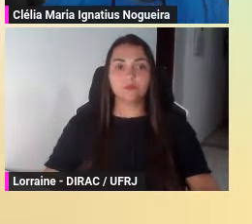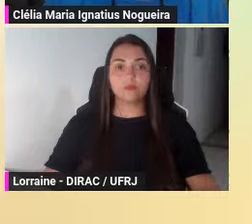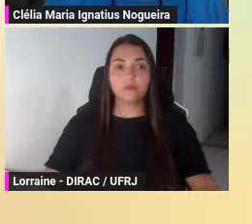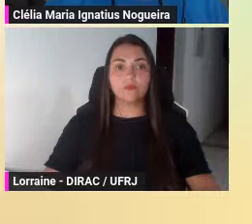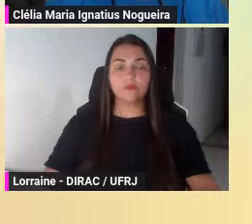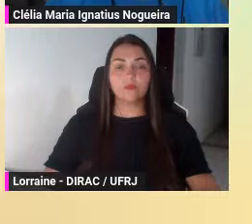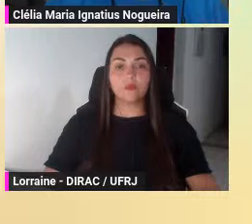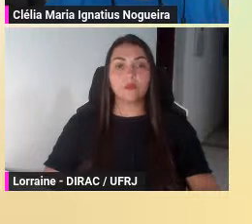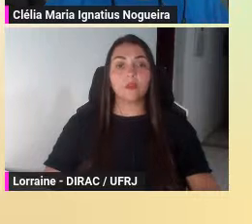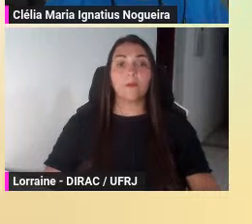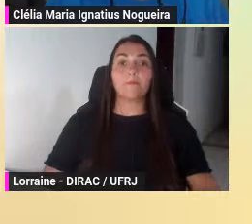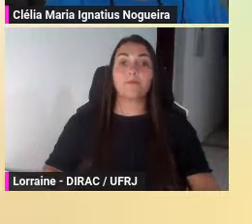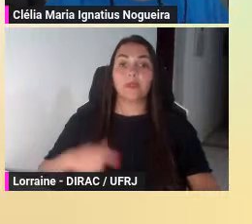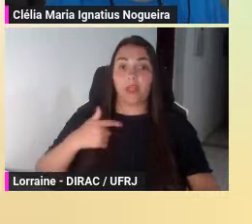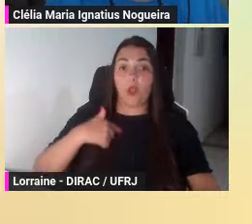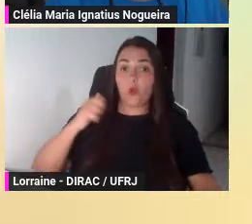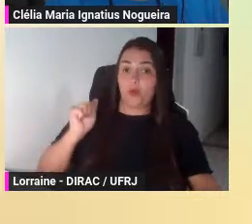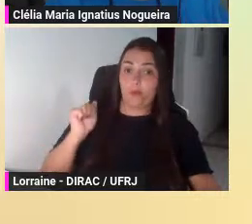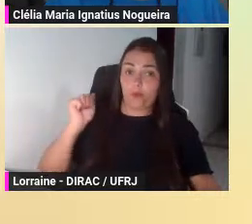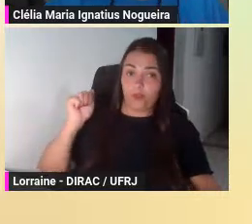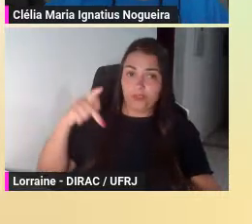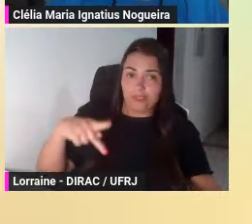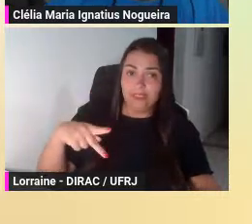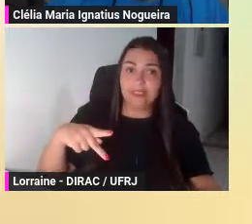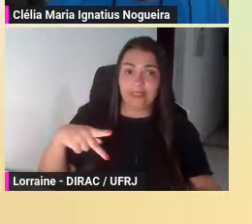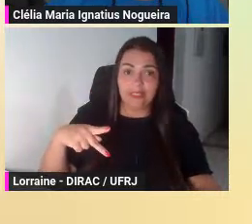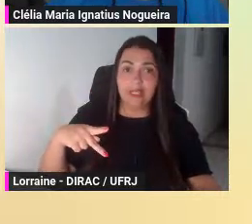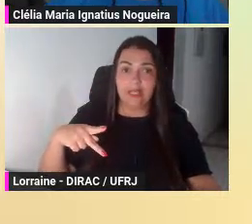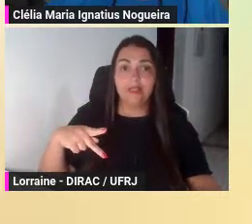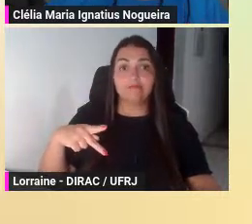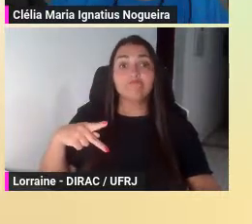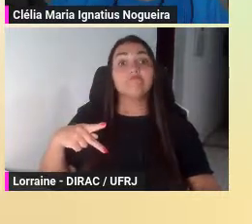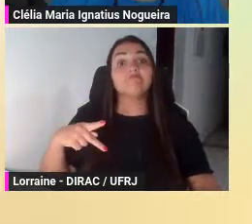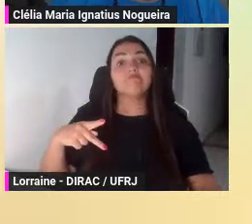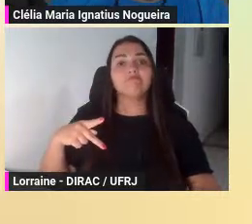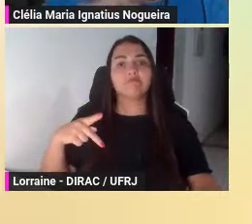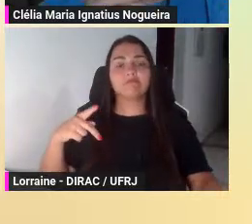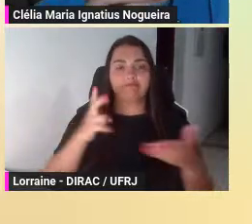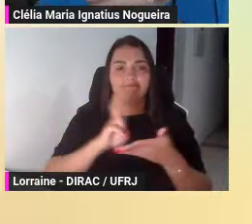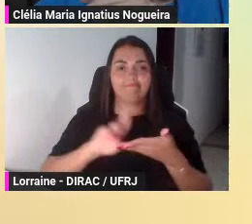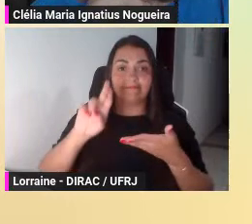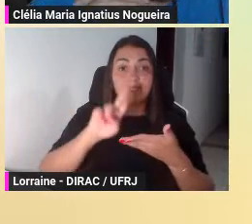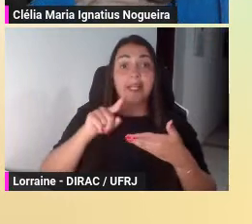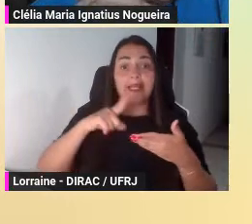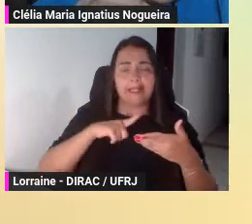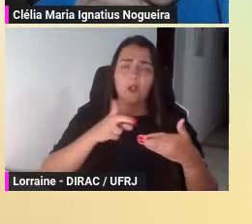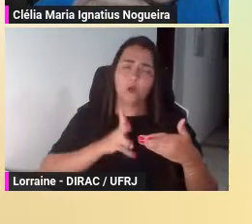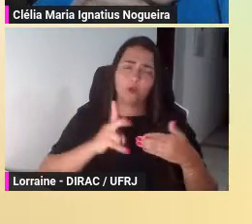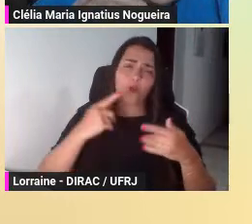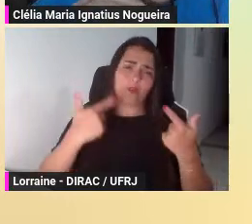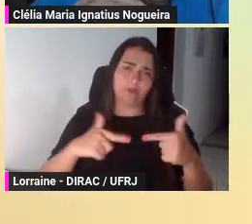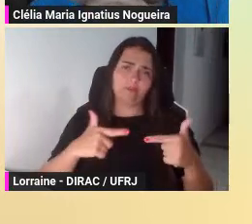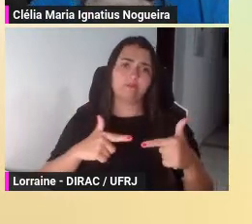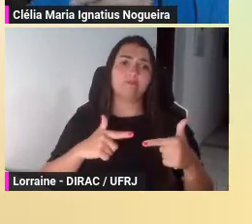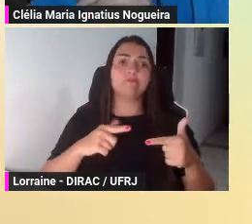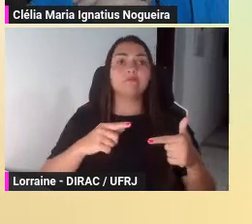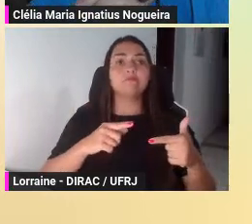Me aposentei da UEM, mas atuo como professora de pós-graduação, né, dos programas